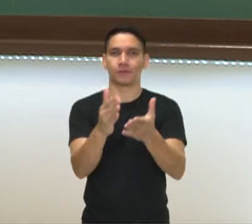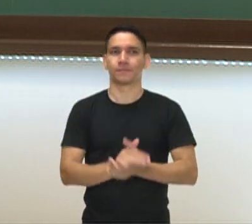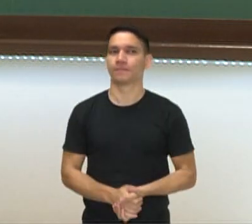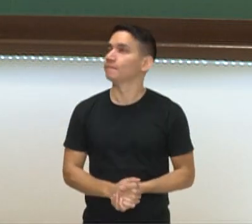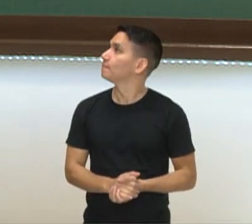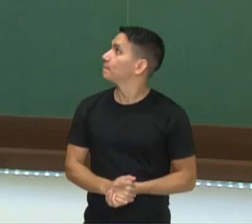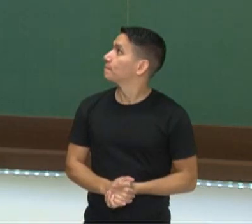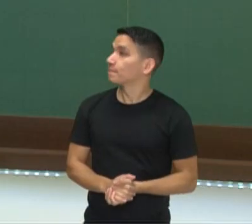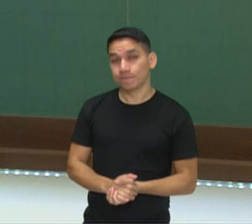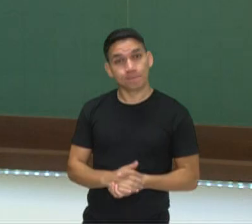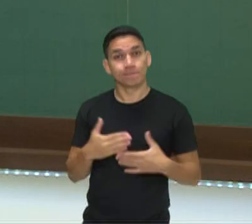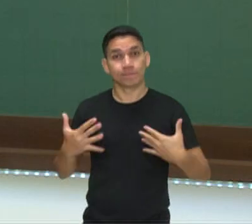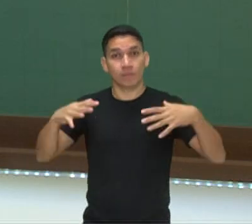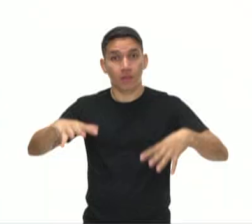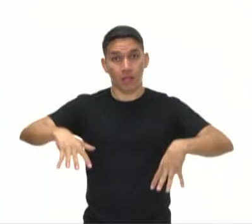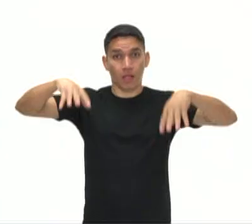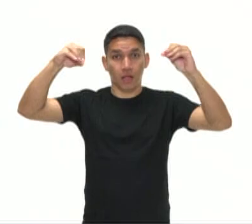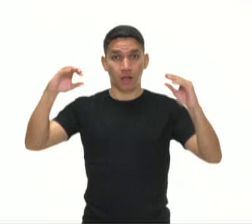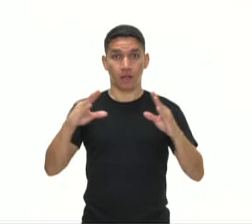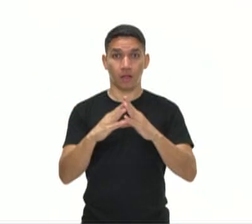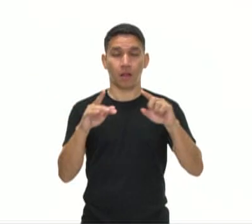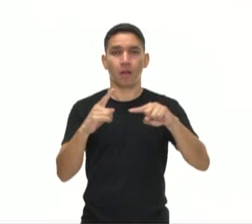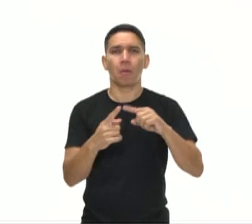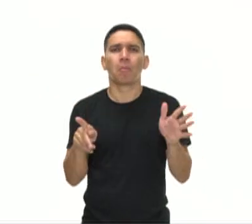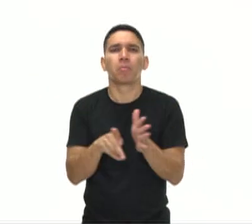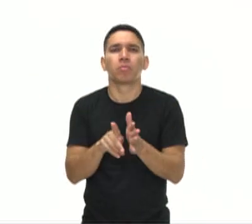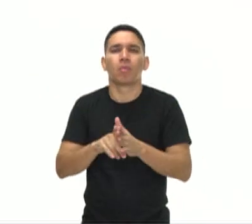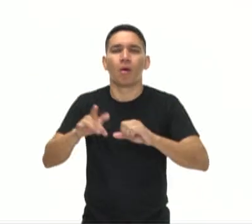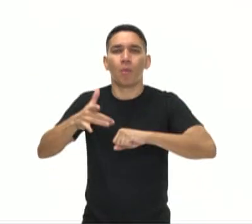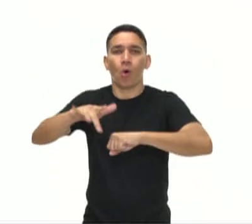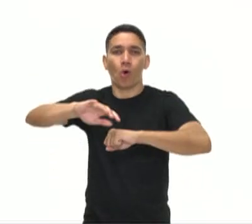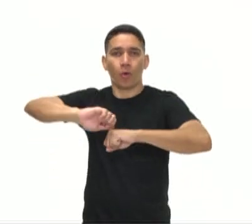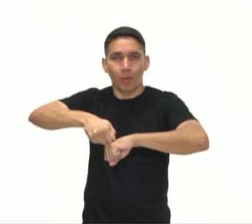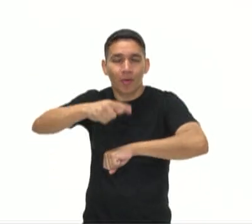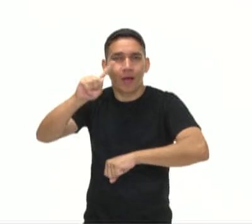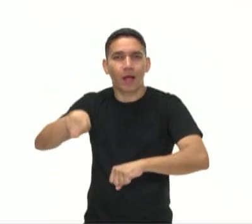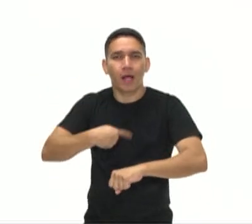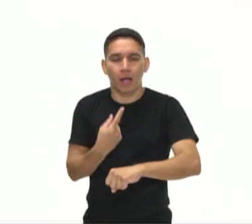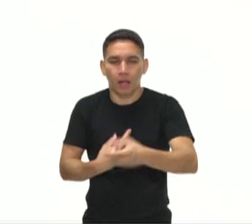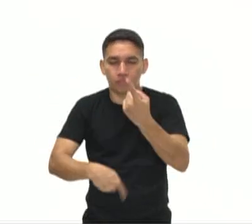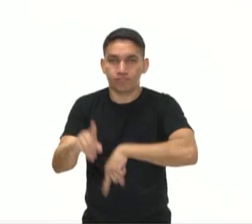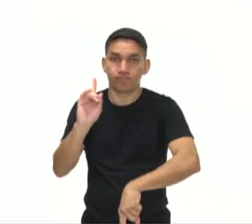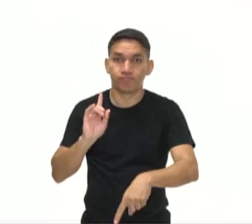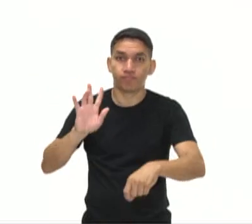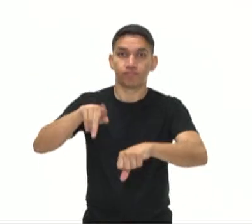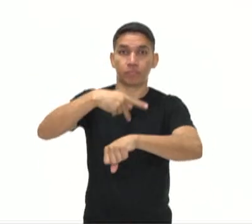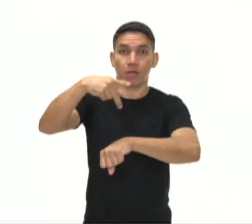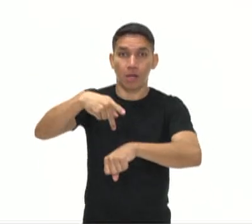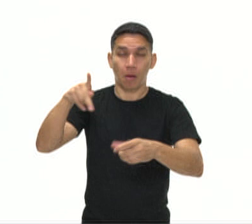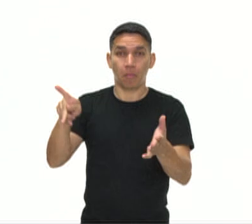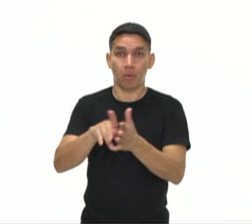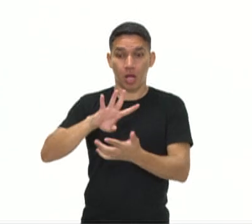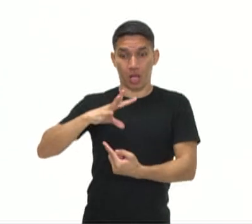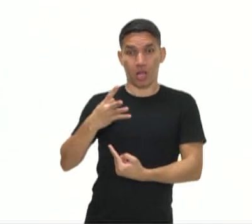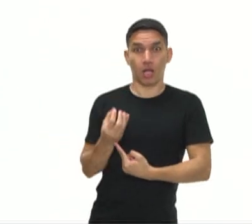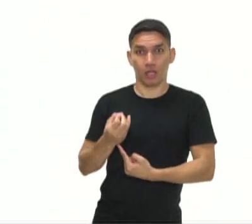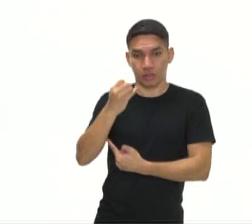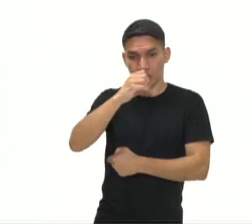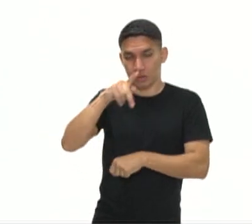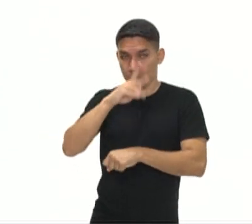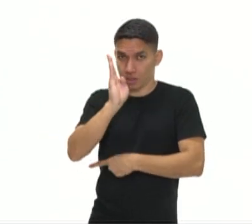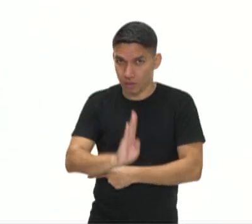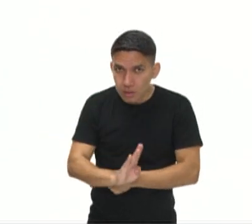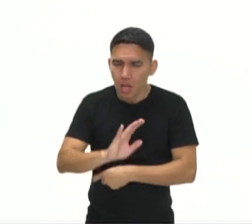A igreja de São Francisco de Assis, de Ouro Preto, foi tombada pelo patrimônio histórico Artístico Nacional. Ela foi construída no